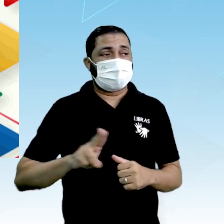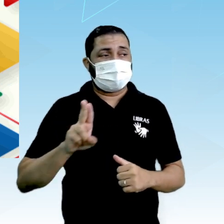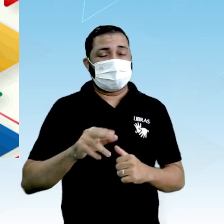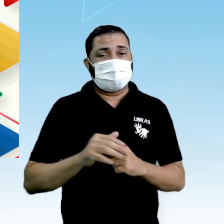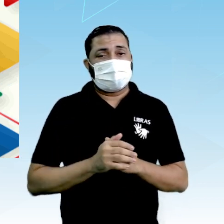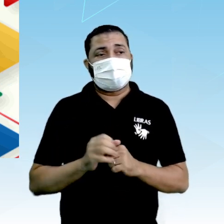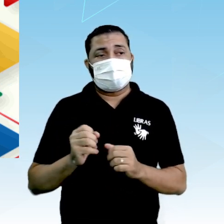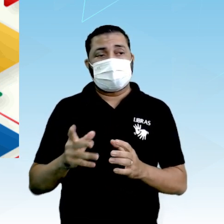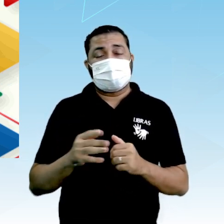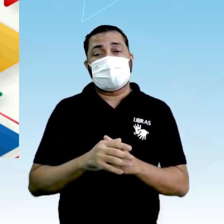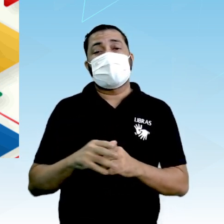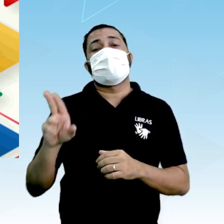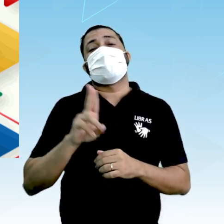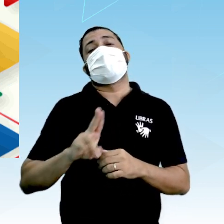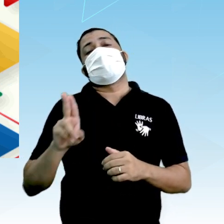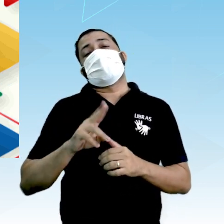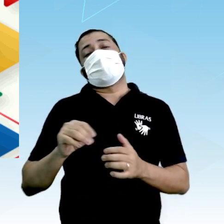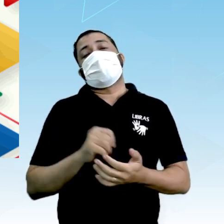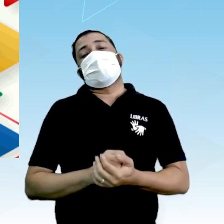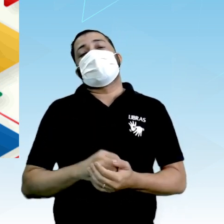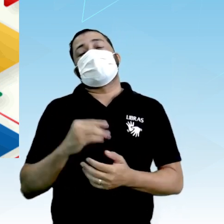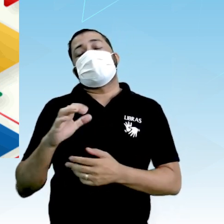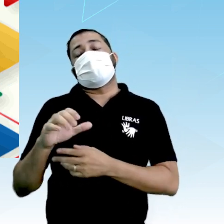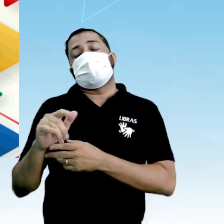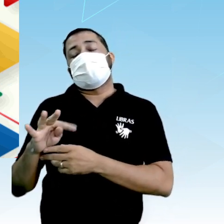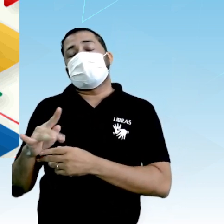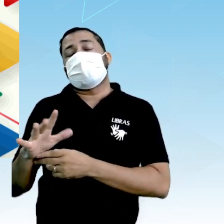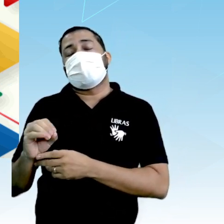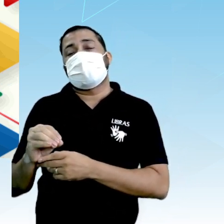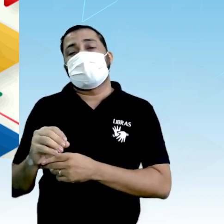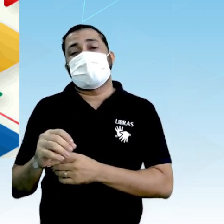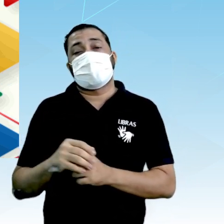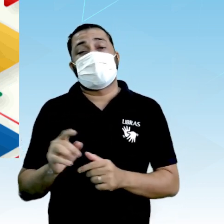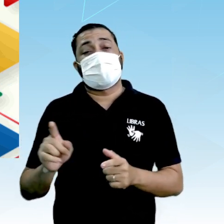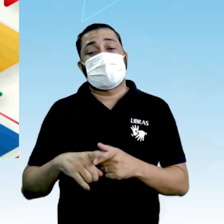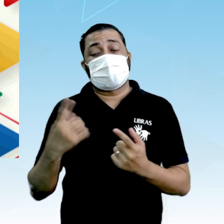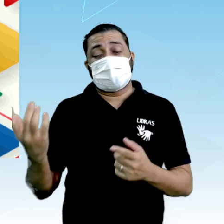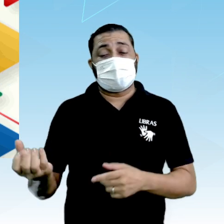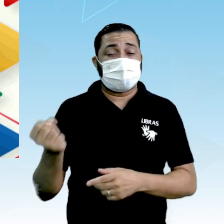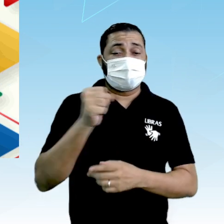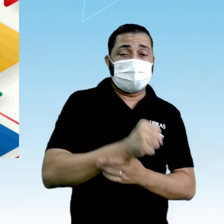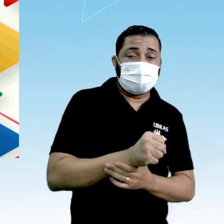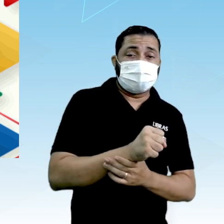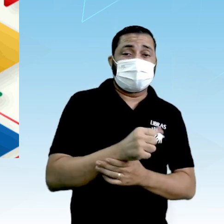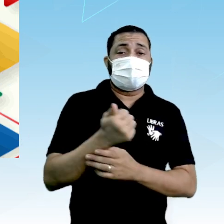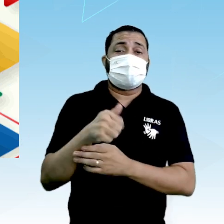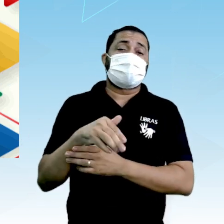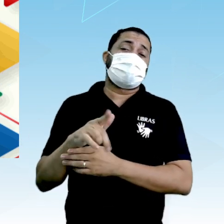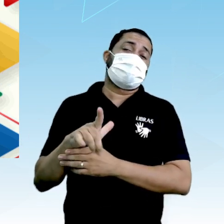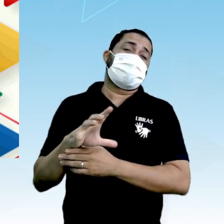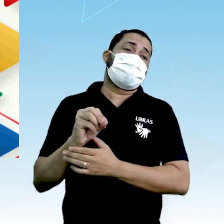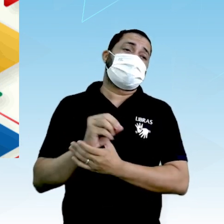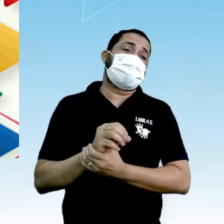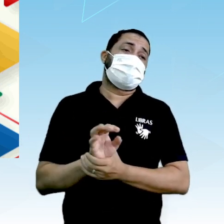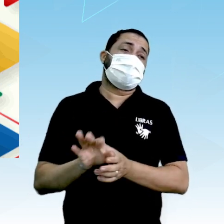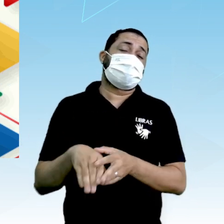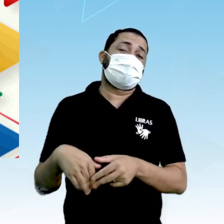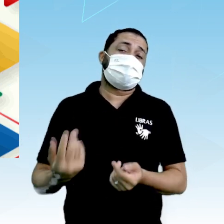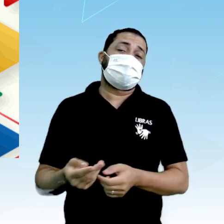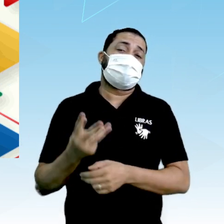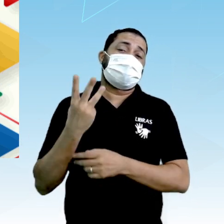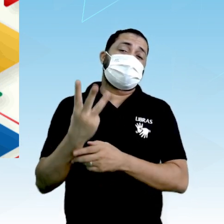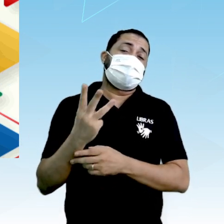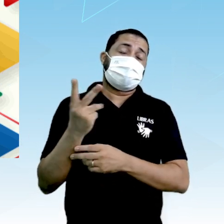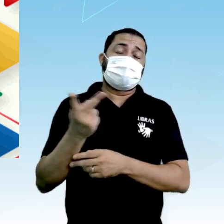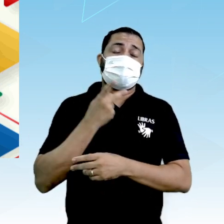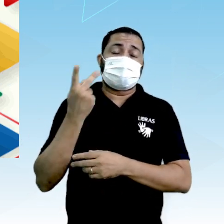efetivamente, tá? Ele é consumido no cátodo para ir em direção ao cátodo, mas é reposto pelo ânodo, tá certo? O item 3